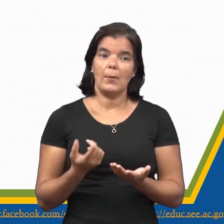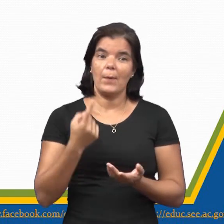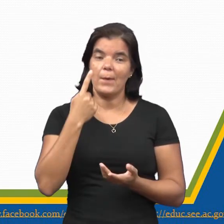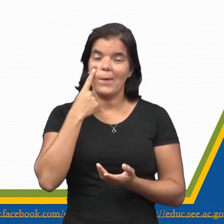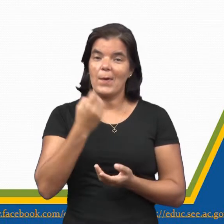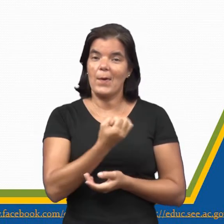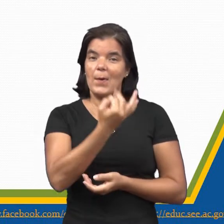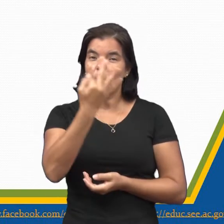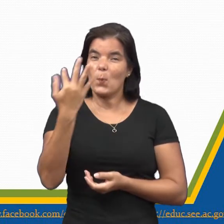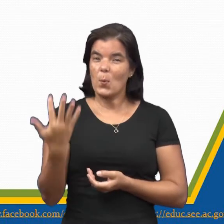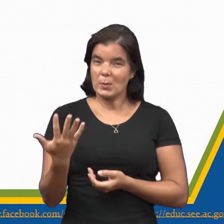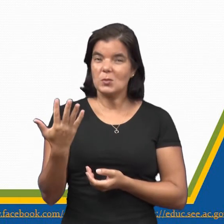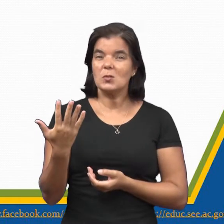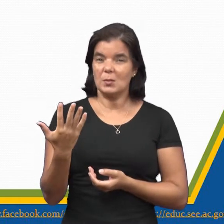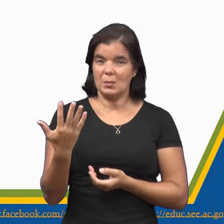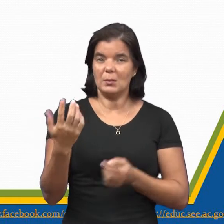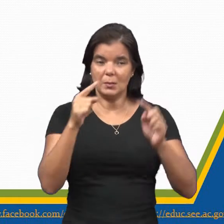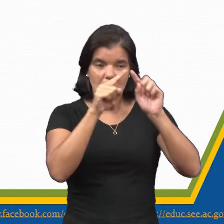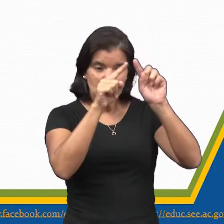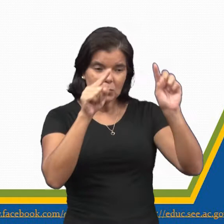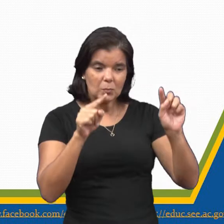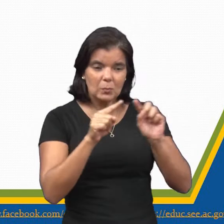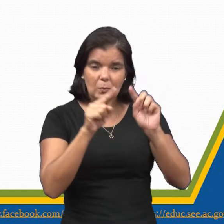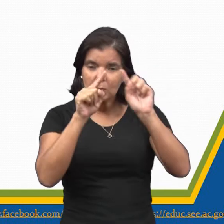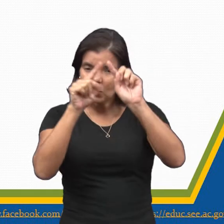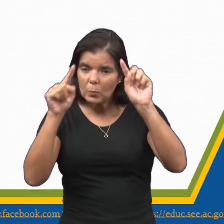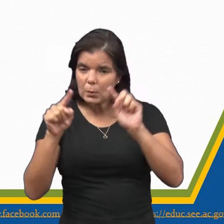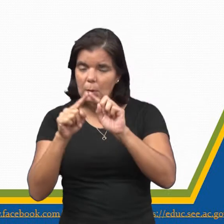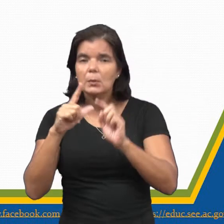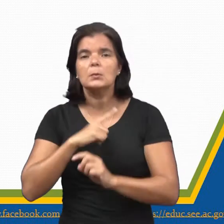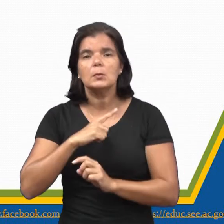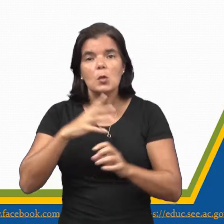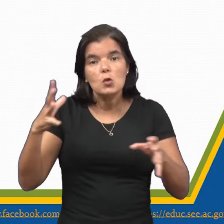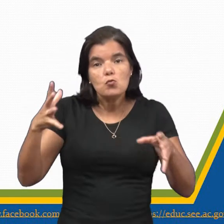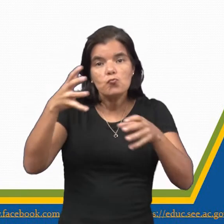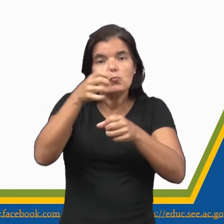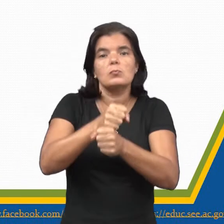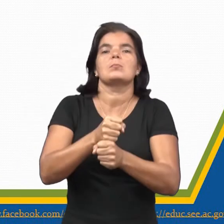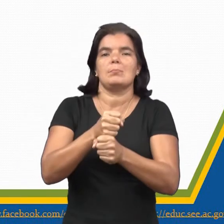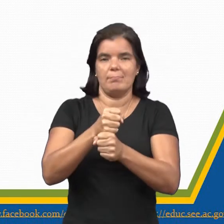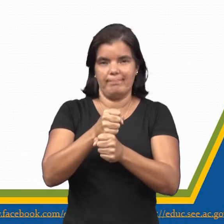pegar a quantidade de unidades de quadrados que você tem e somar